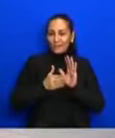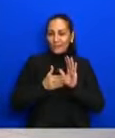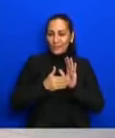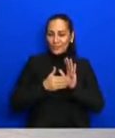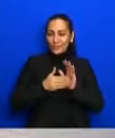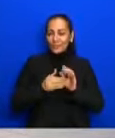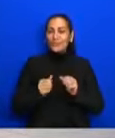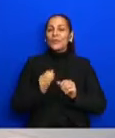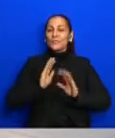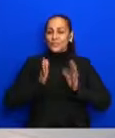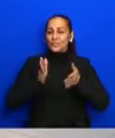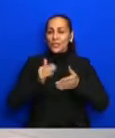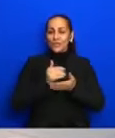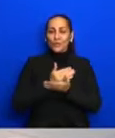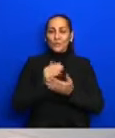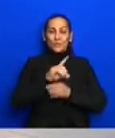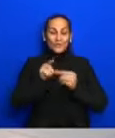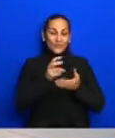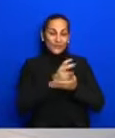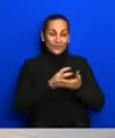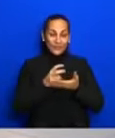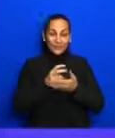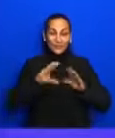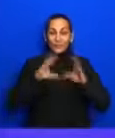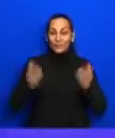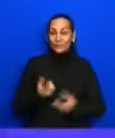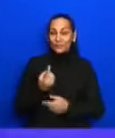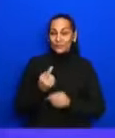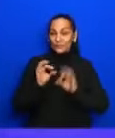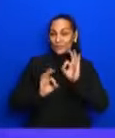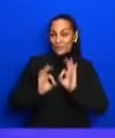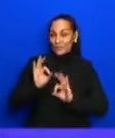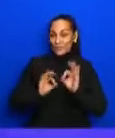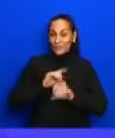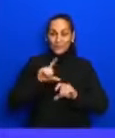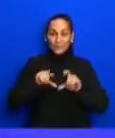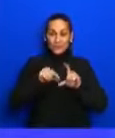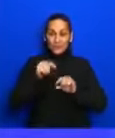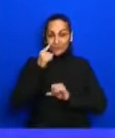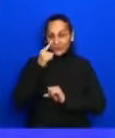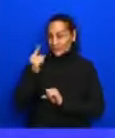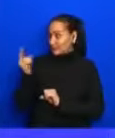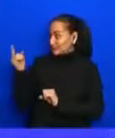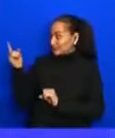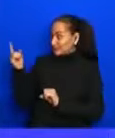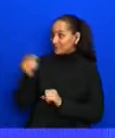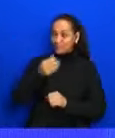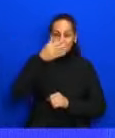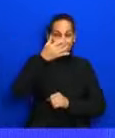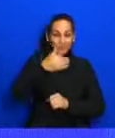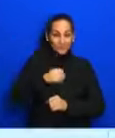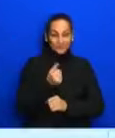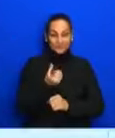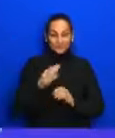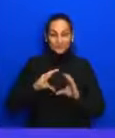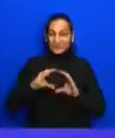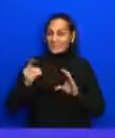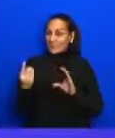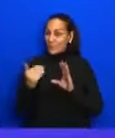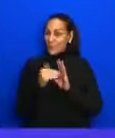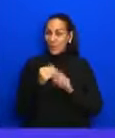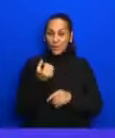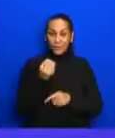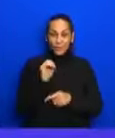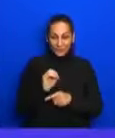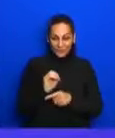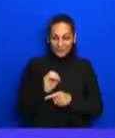porque já vai começar o sorteio da Quina. Nosso Globo número 1 está aqui preparado para o sorteio. O suporte contém 80 bolas numeradas de